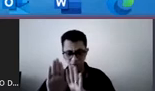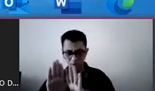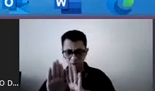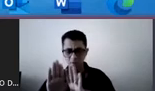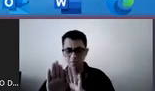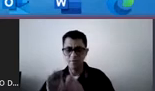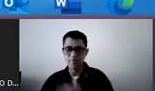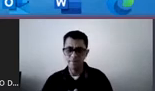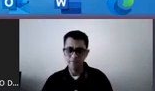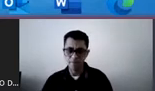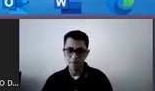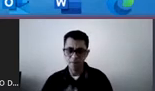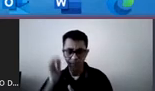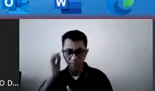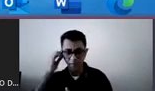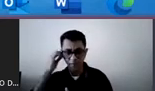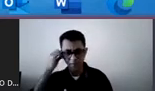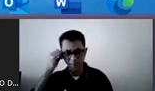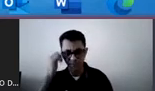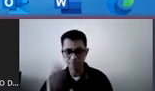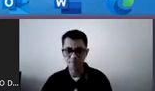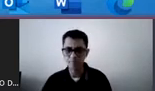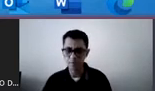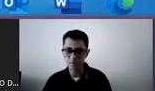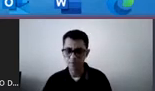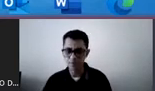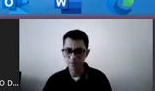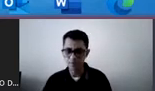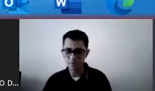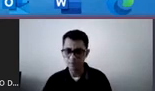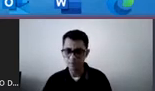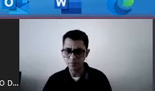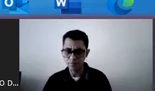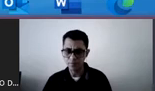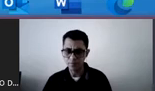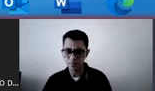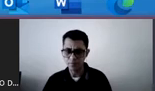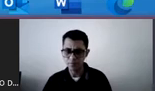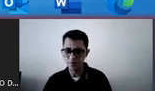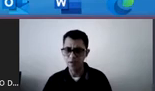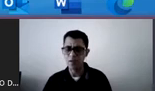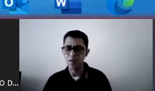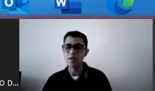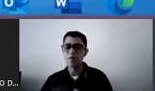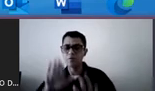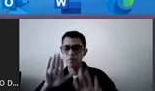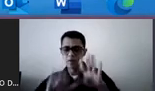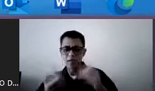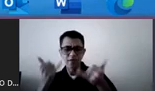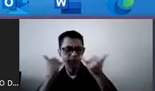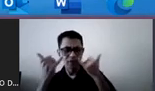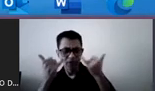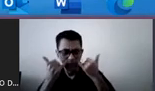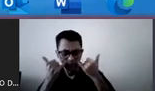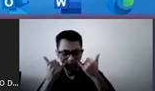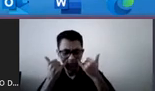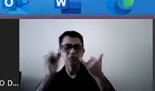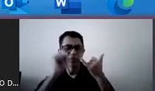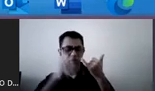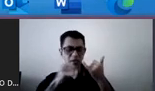colocar uma linha norteadora, para a gente não se deixar influenciar por tanta informação. É necessária informação?